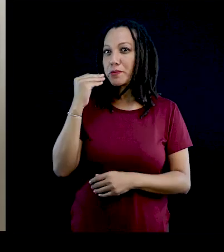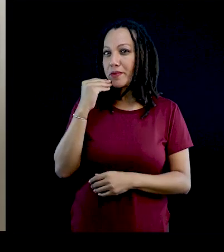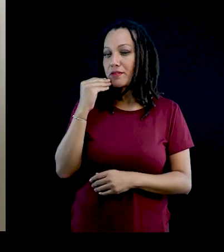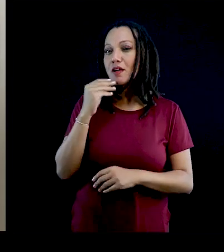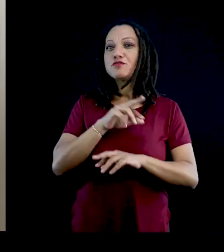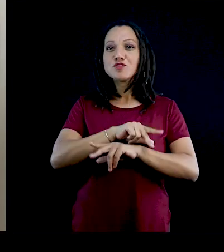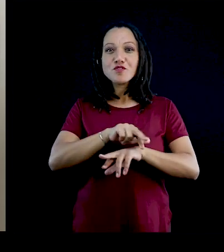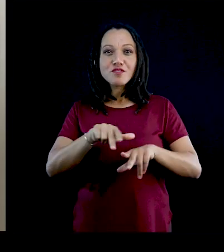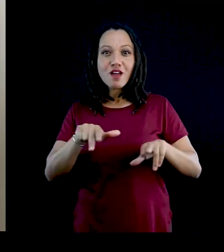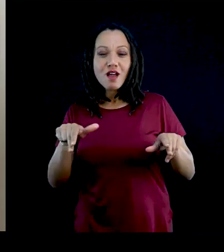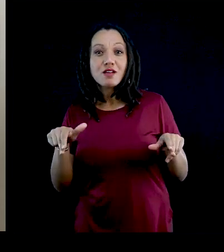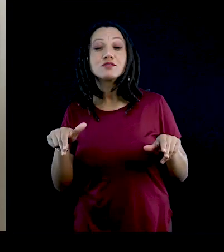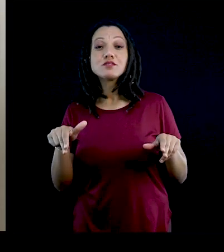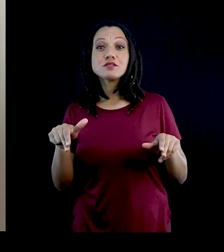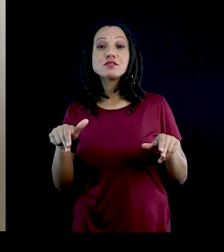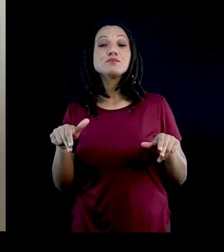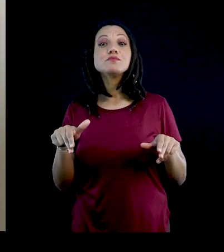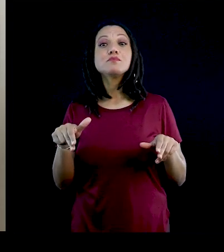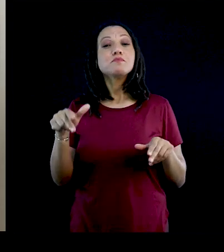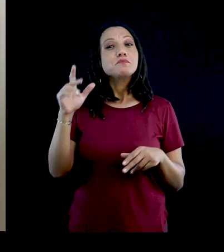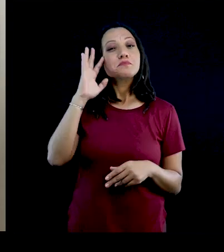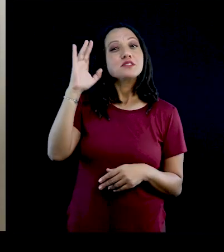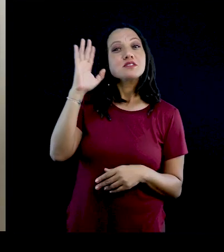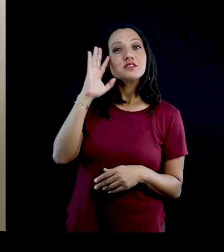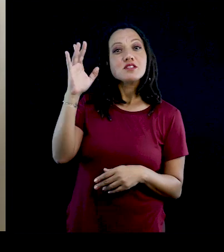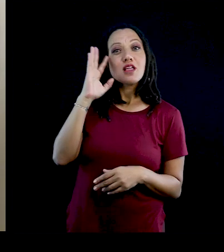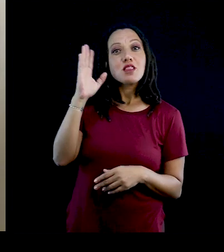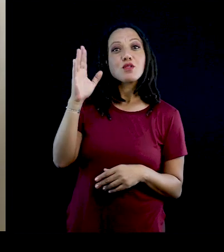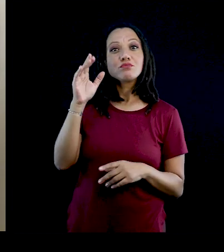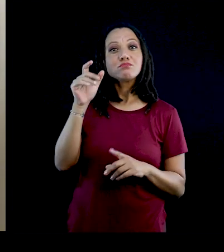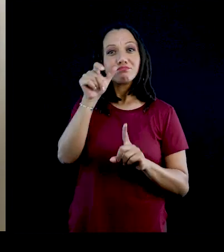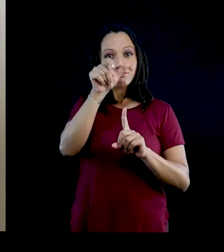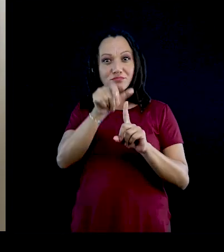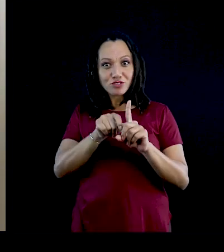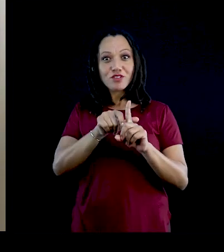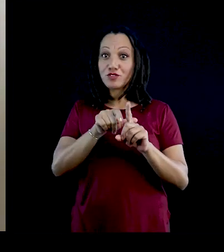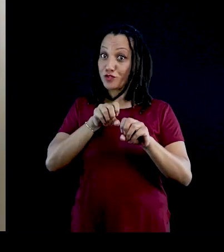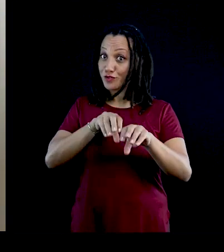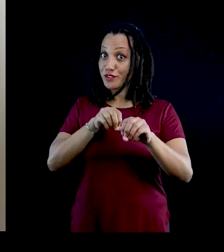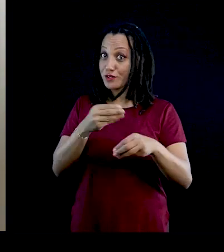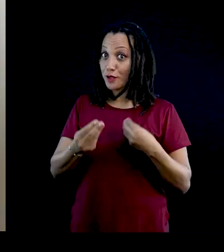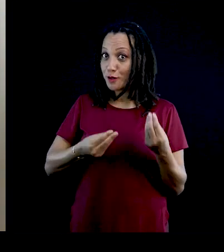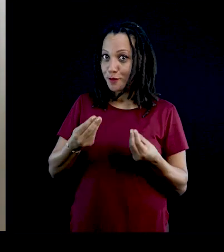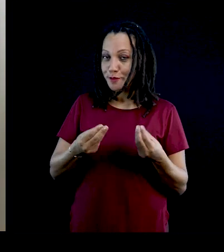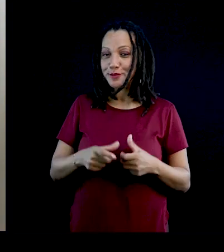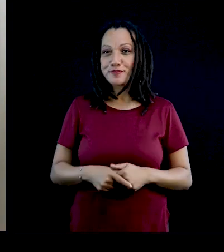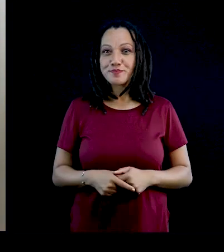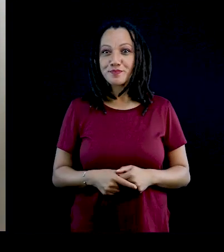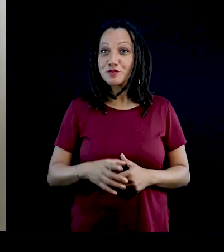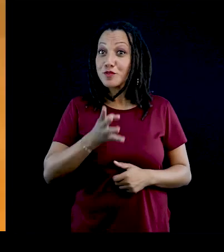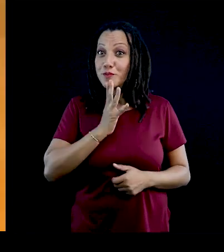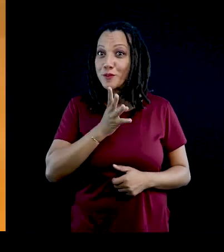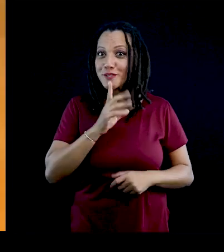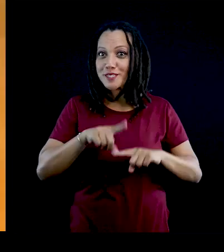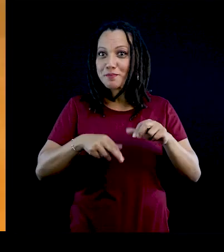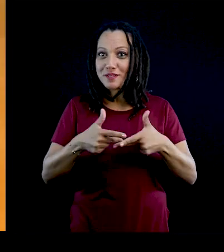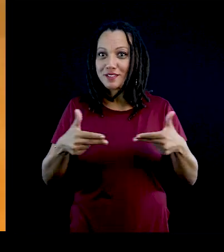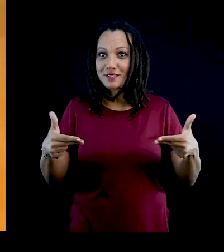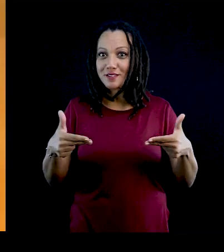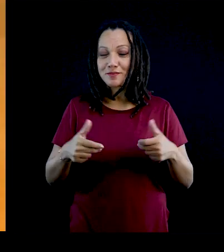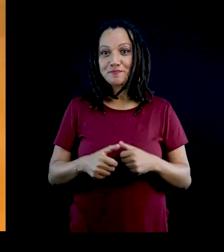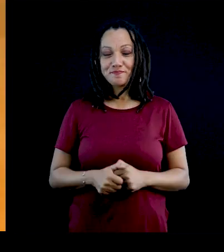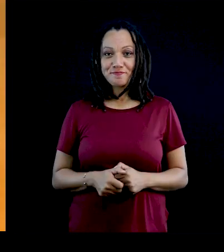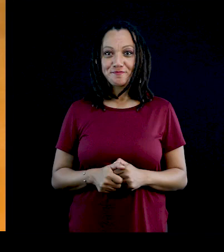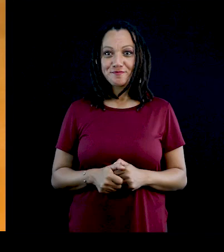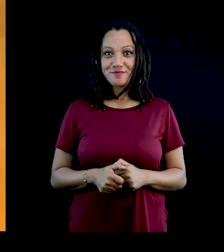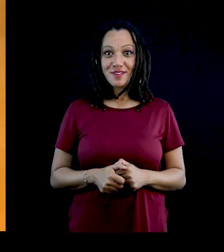diferentes possibilidades a partir dessa estrutura aqui que eu vou passar para vocês. Vamos conhecer os materiais? Então, para essa